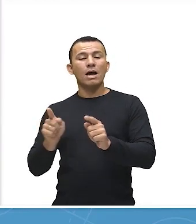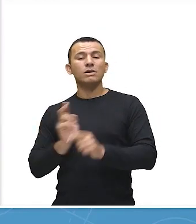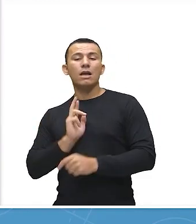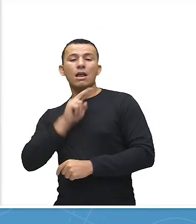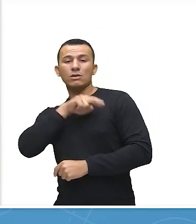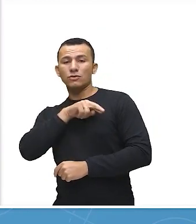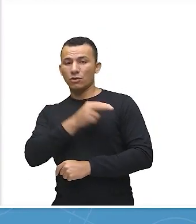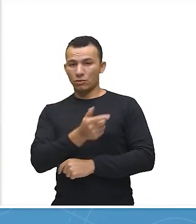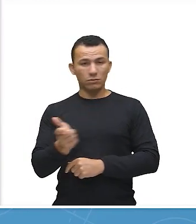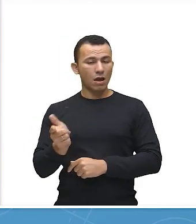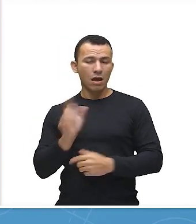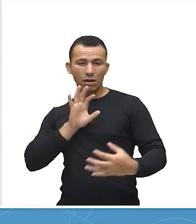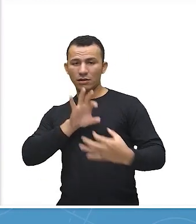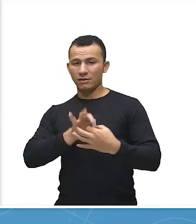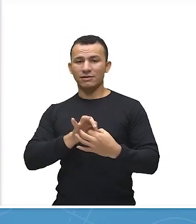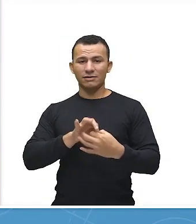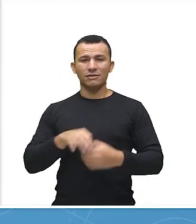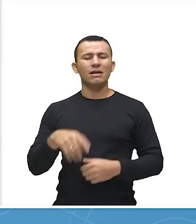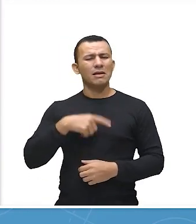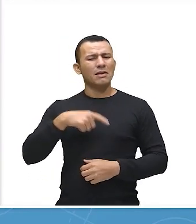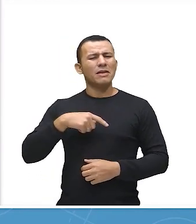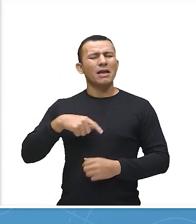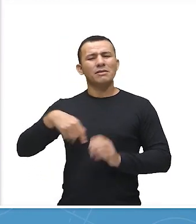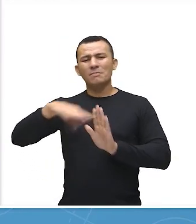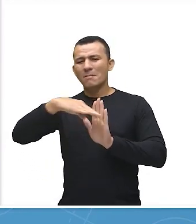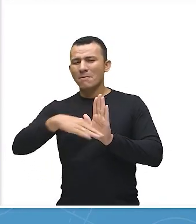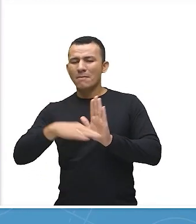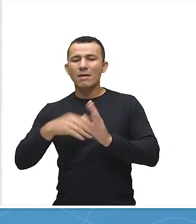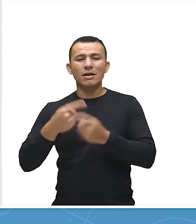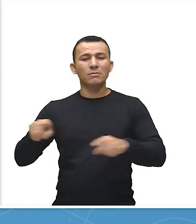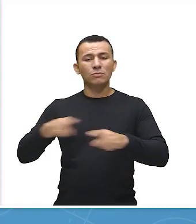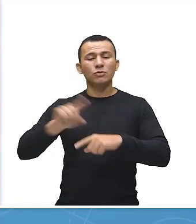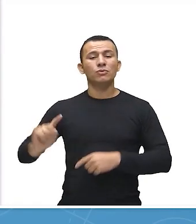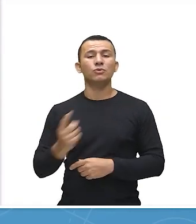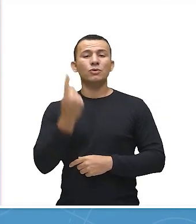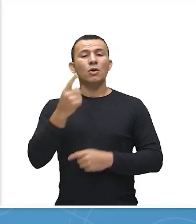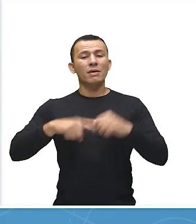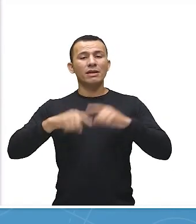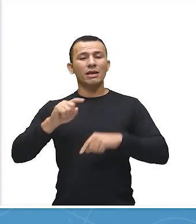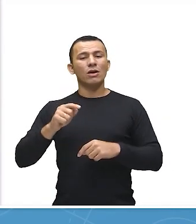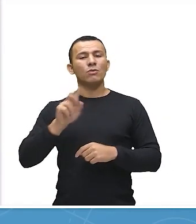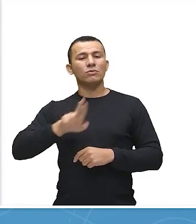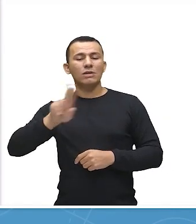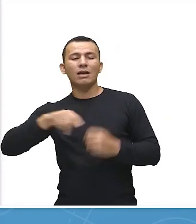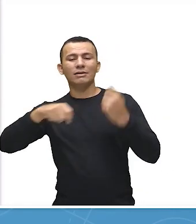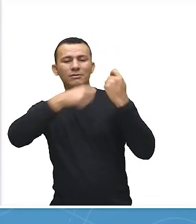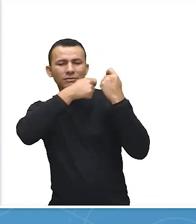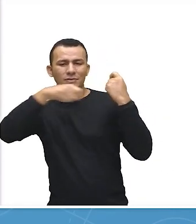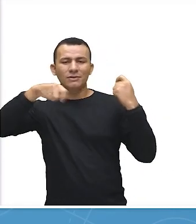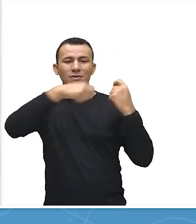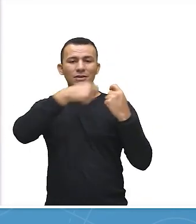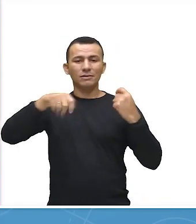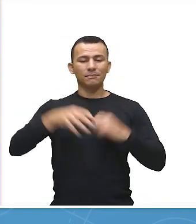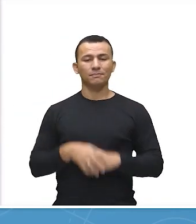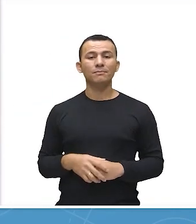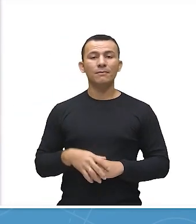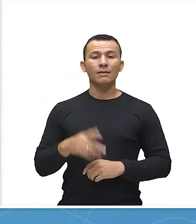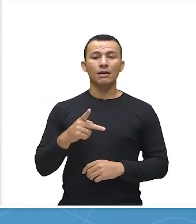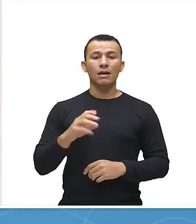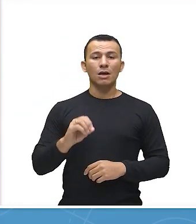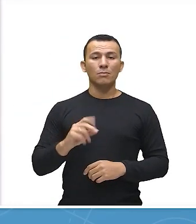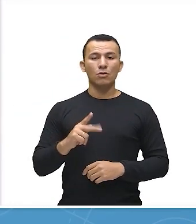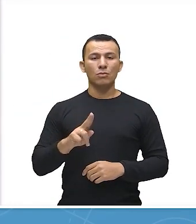violino nas suas composições musicais, e ela é uma música erudita, é uma música que é feita, né, por instrumentos musicais para ser apresentada